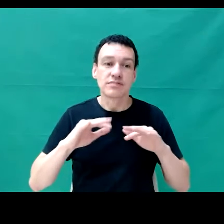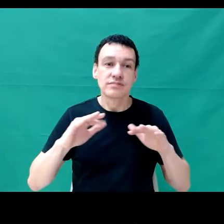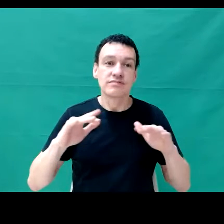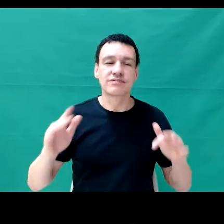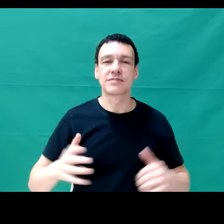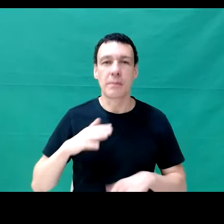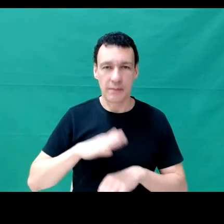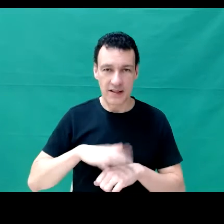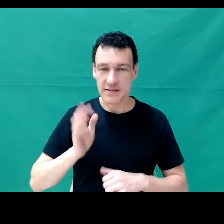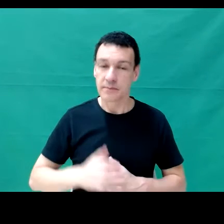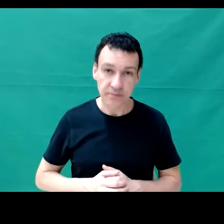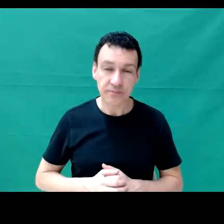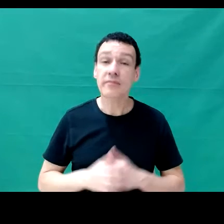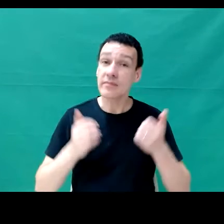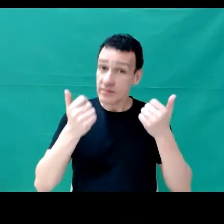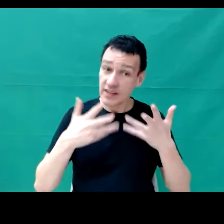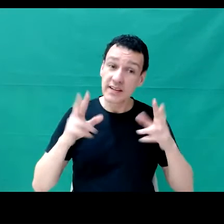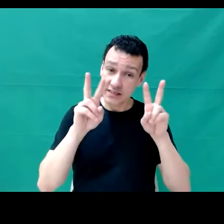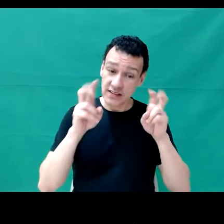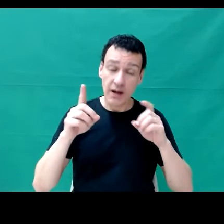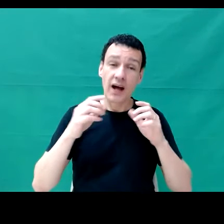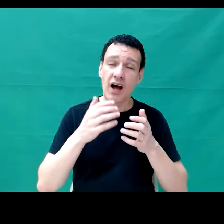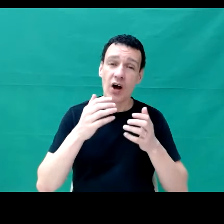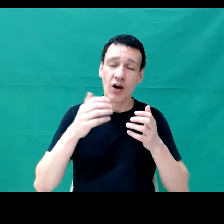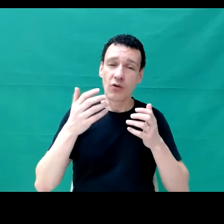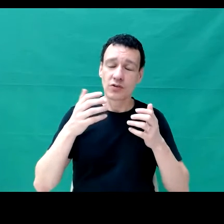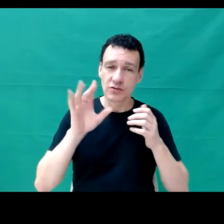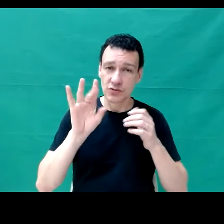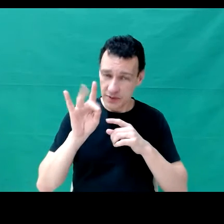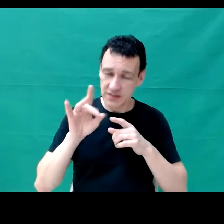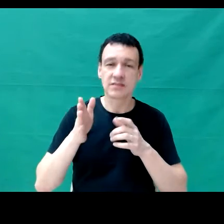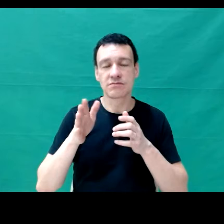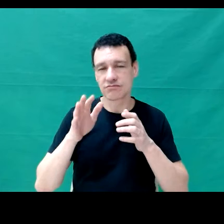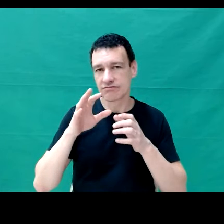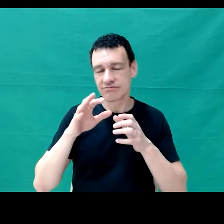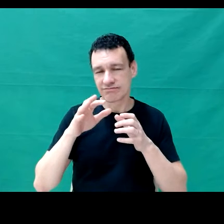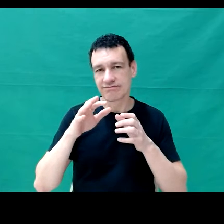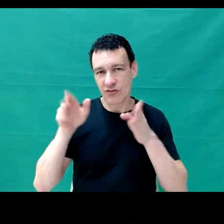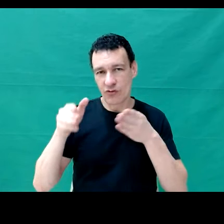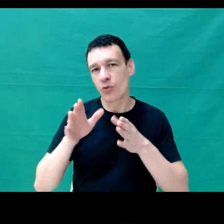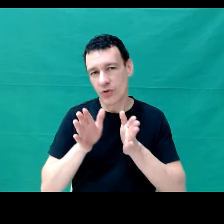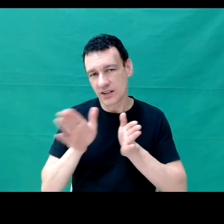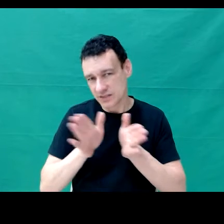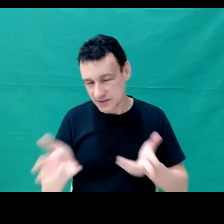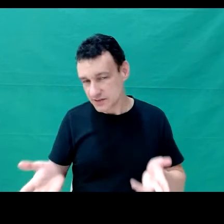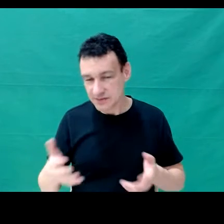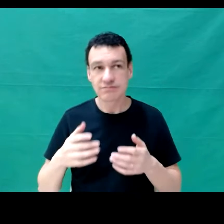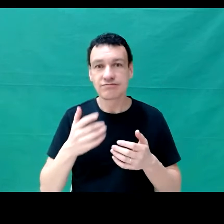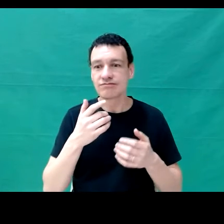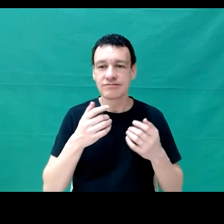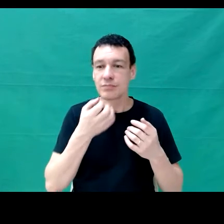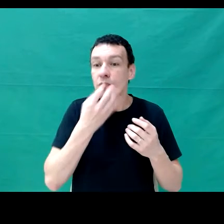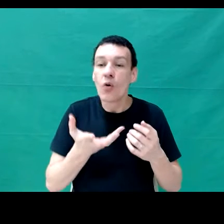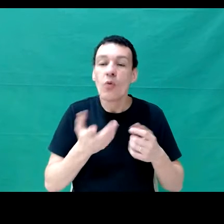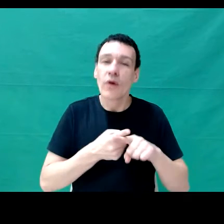falar um pouco sobre automação em acessibilidade, os benefícios e os ganhos que a gente tem sobre isso, né,